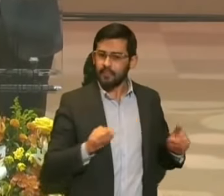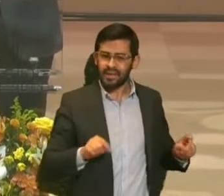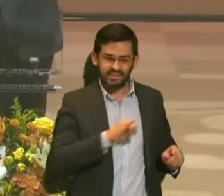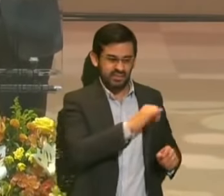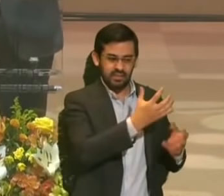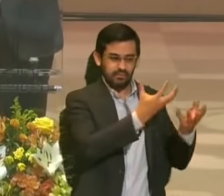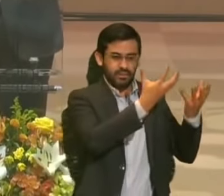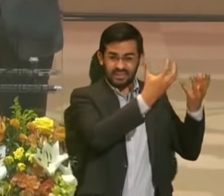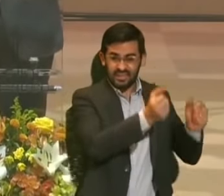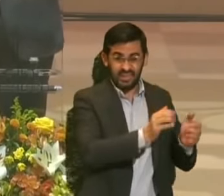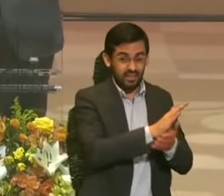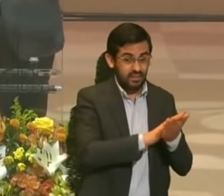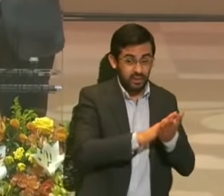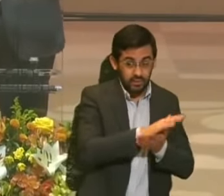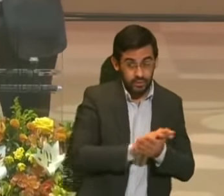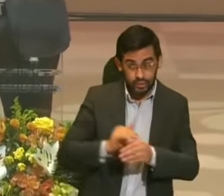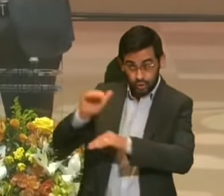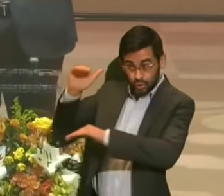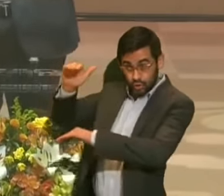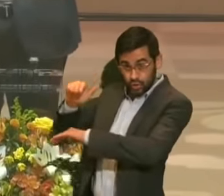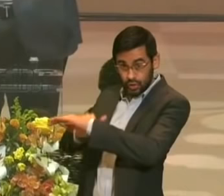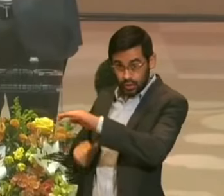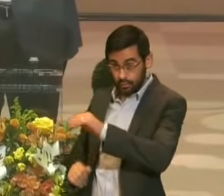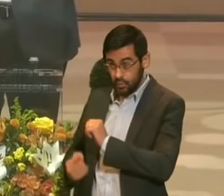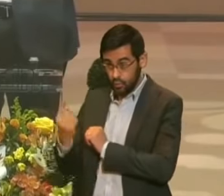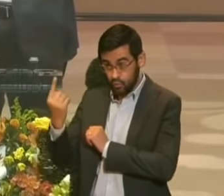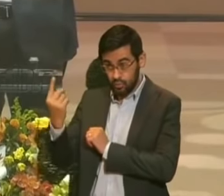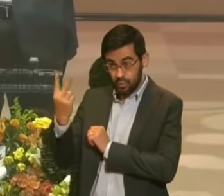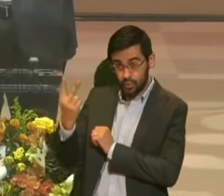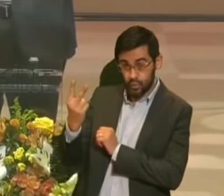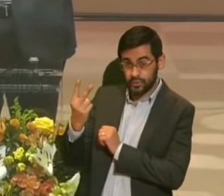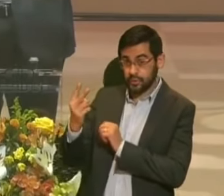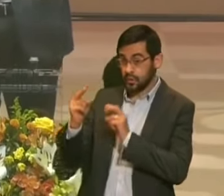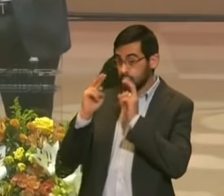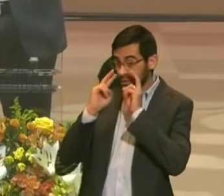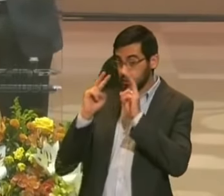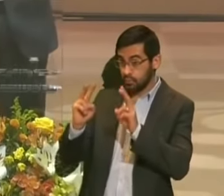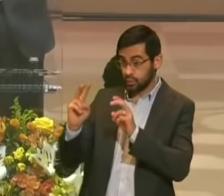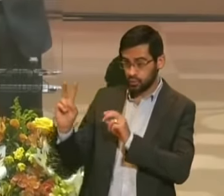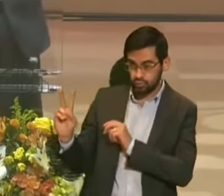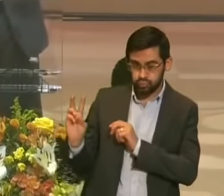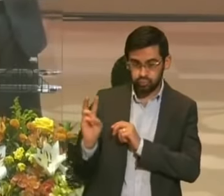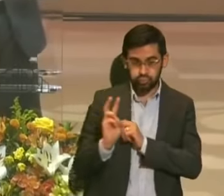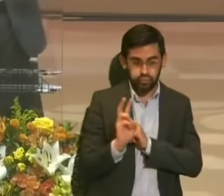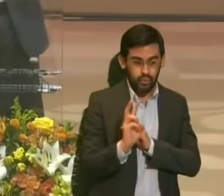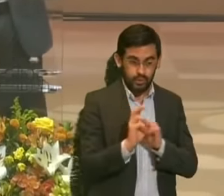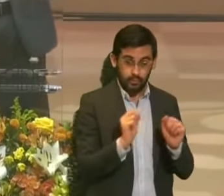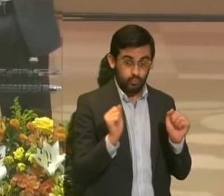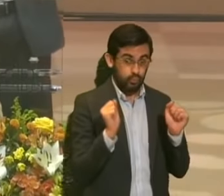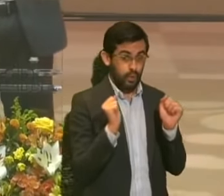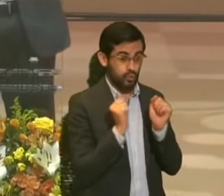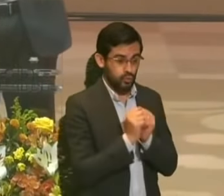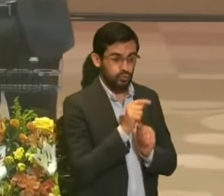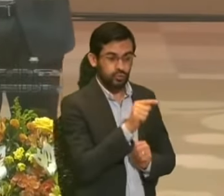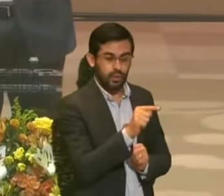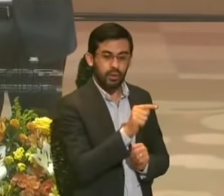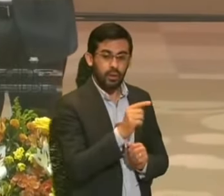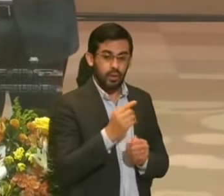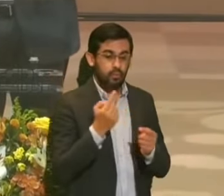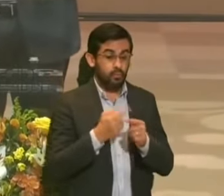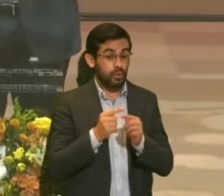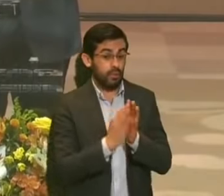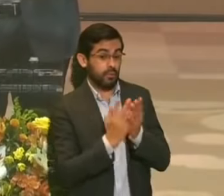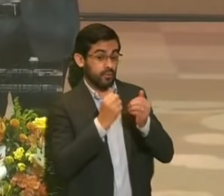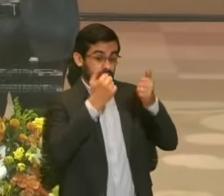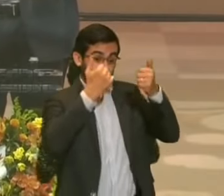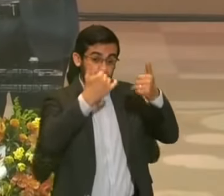não ouvir, leve com você uma ou duas pessoas para fazer parte, para fazer o que mandam as